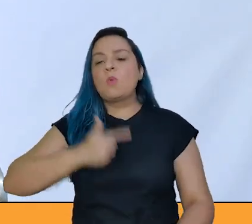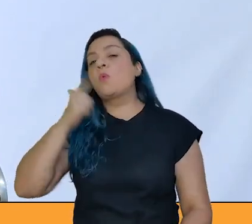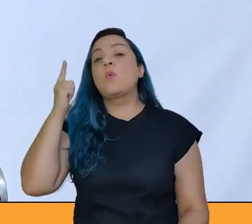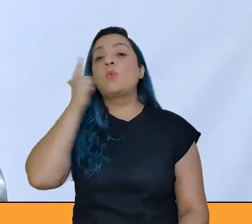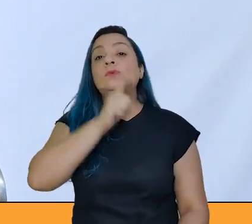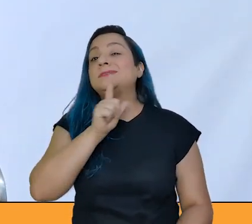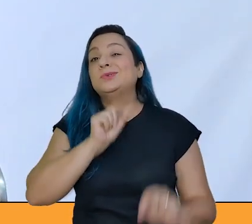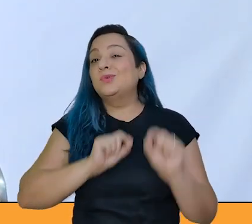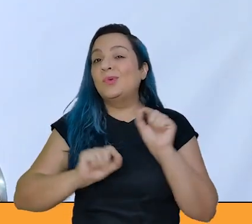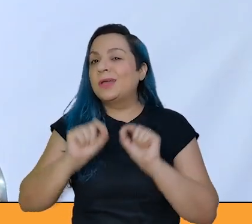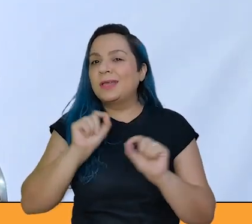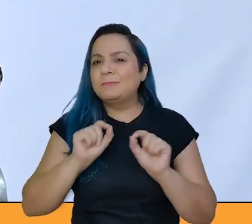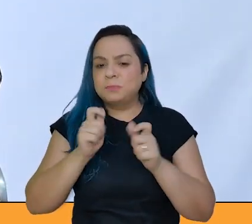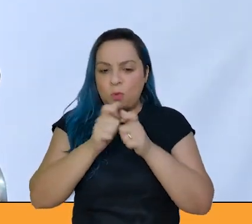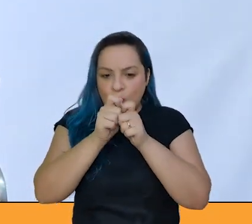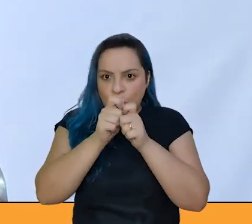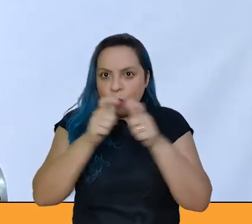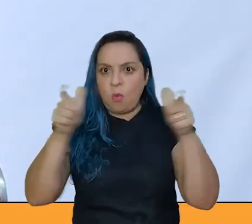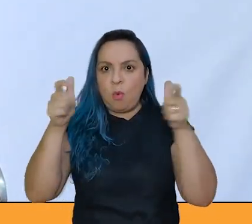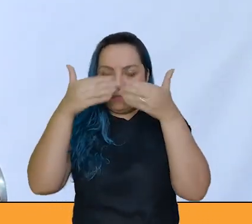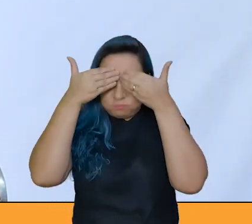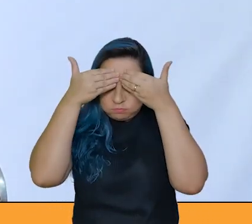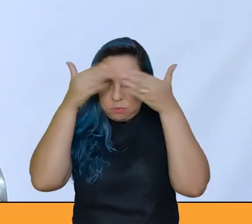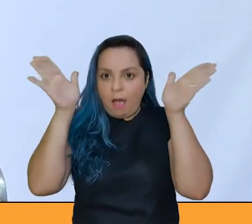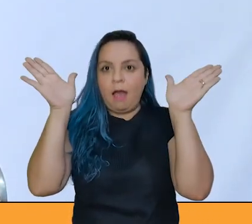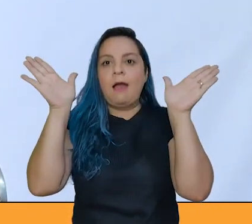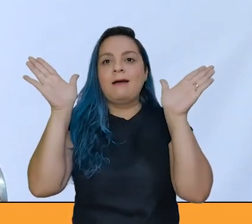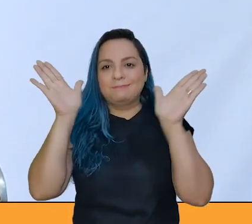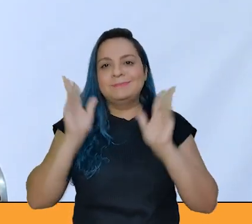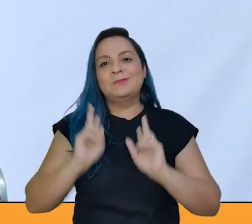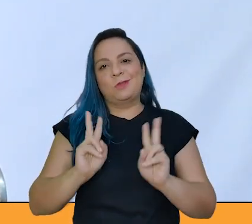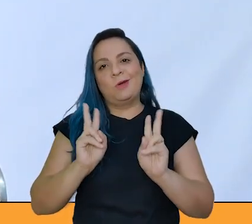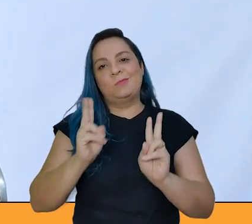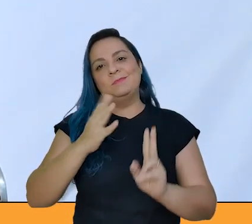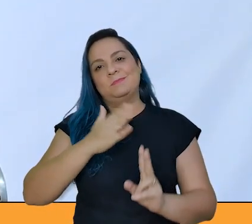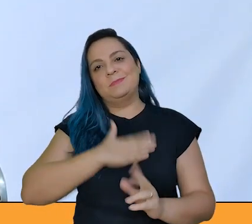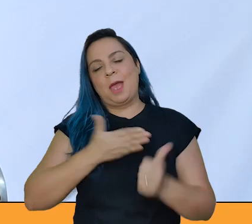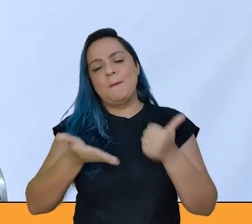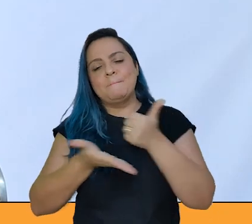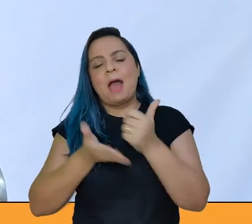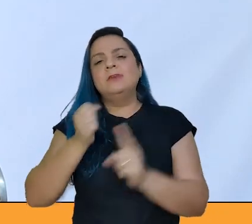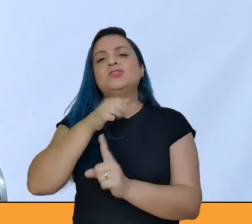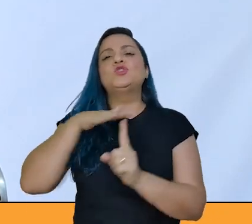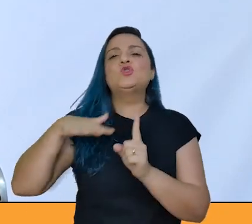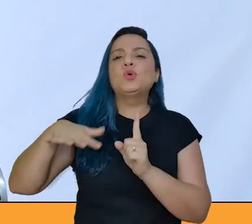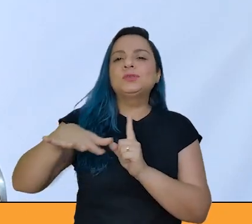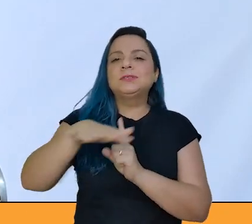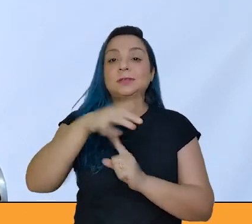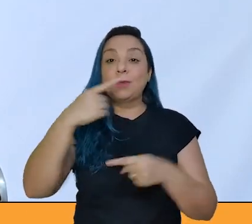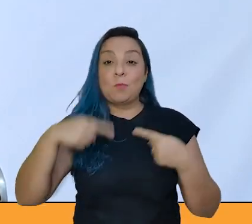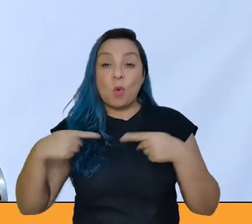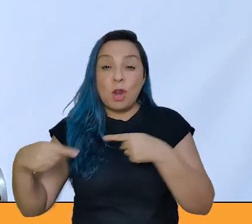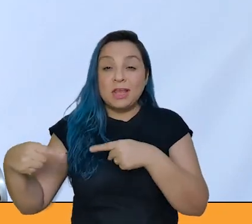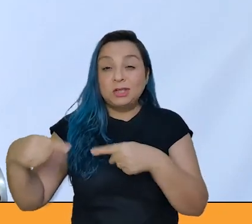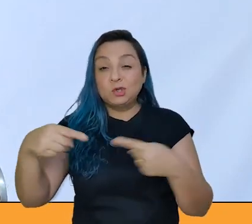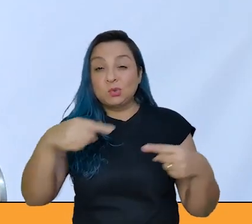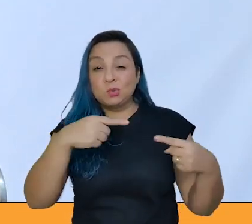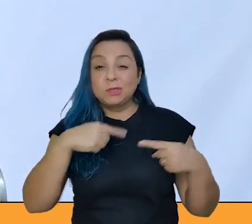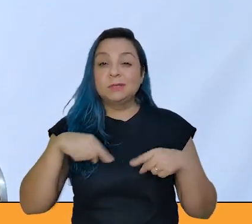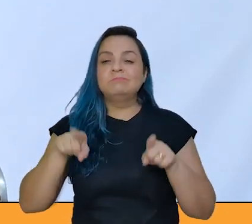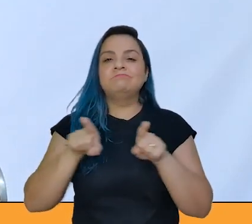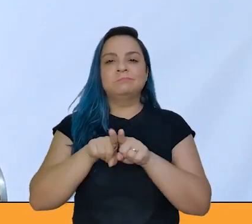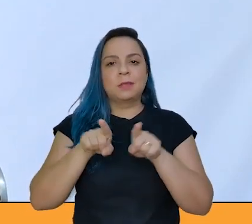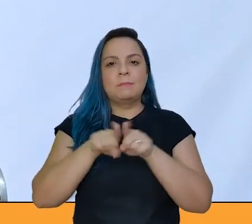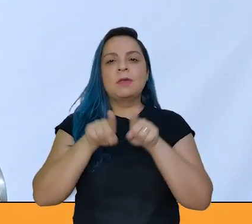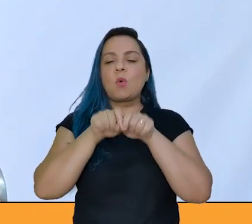consigo ampliar mais sobre, até mesmo sobre o meu embasamento social, meu embasamento político, que